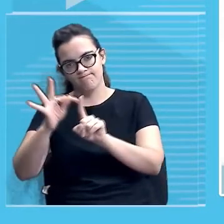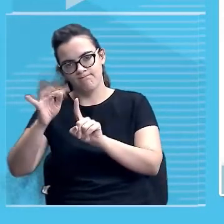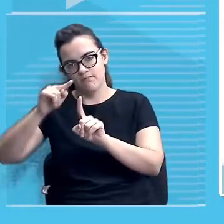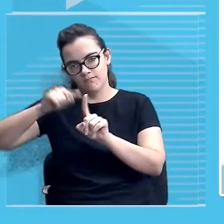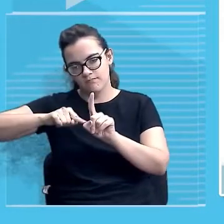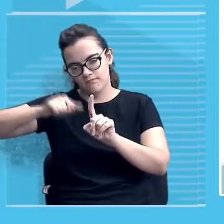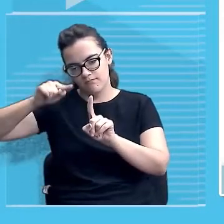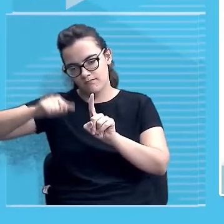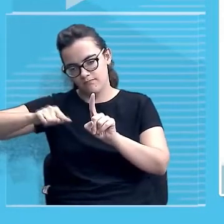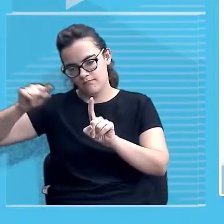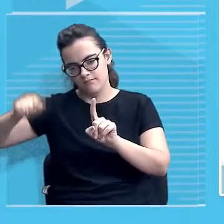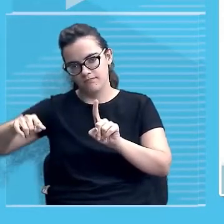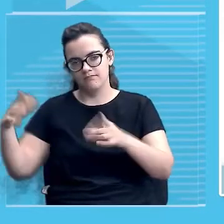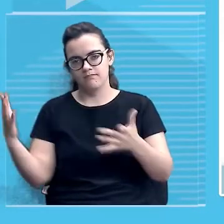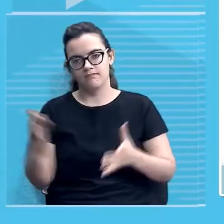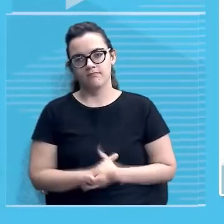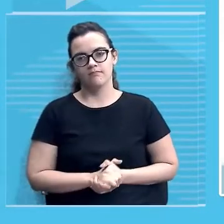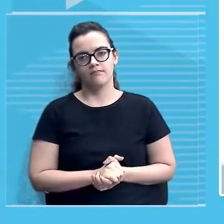Como